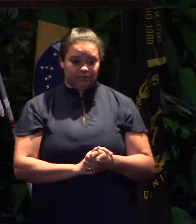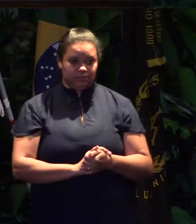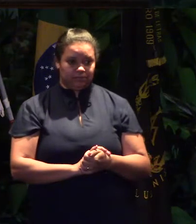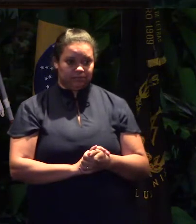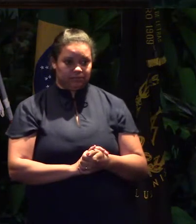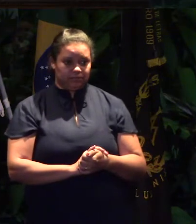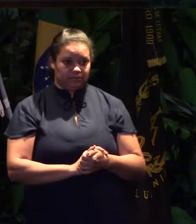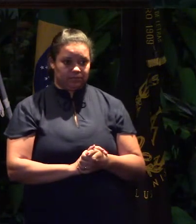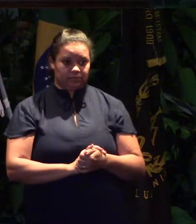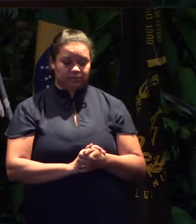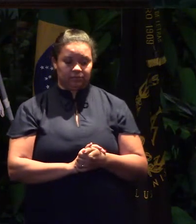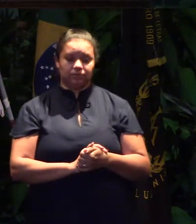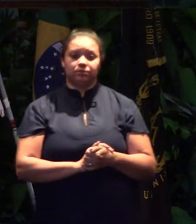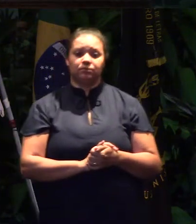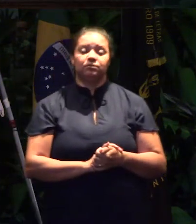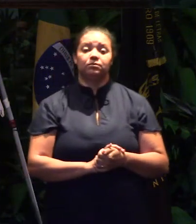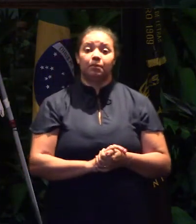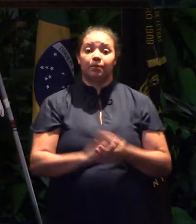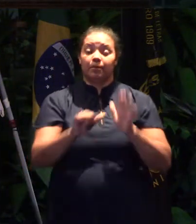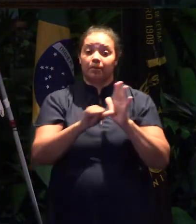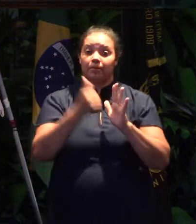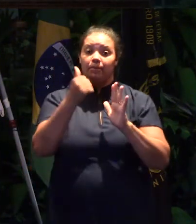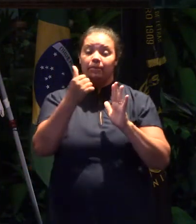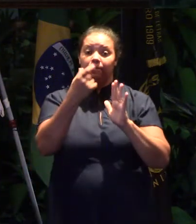O primeiro é O Avesso do Êxtase.